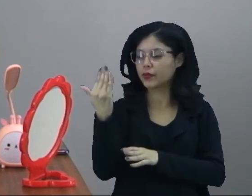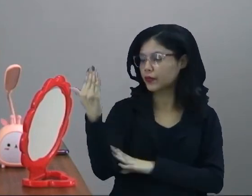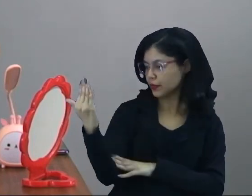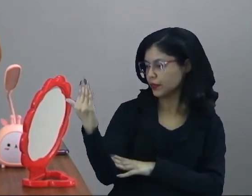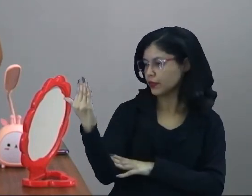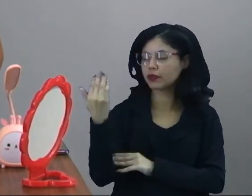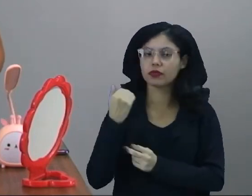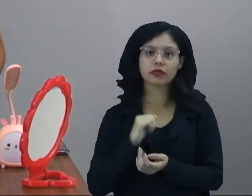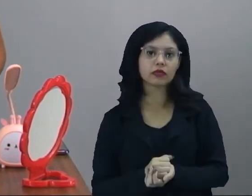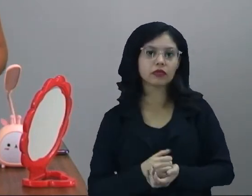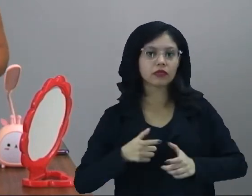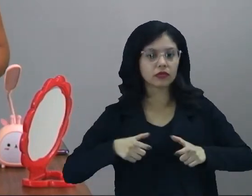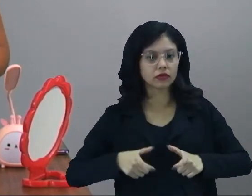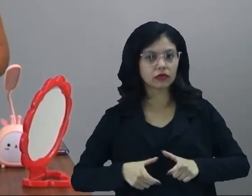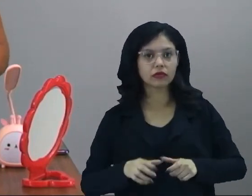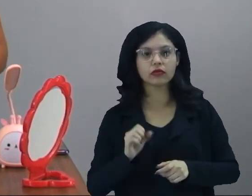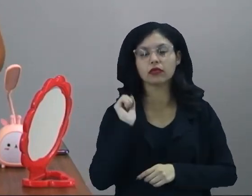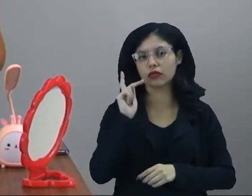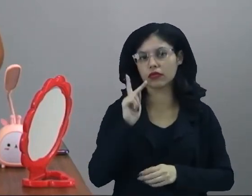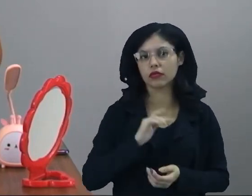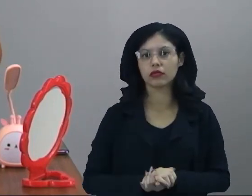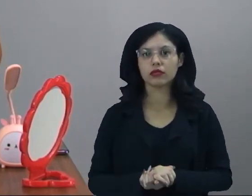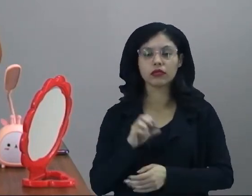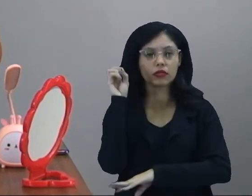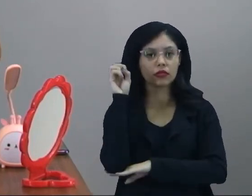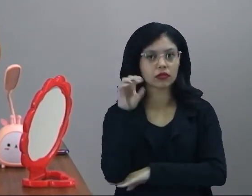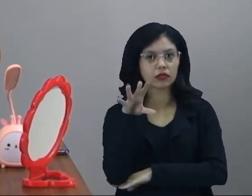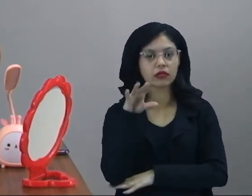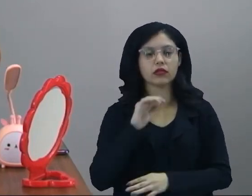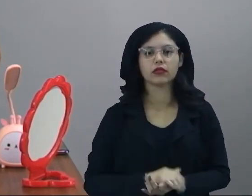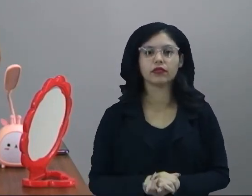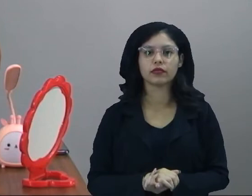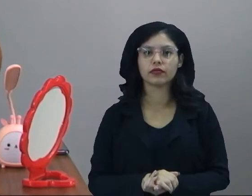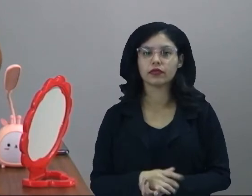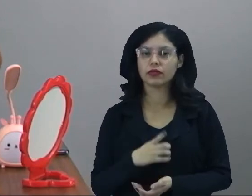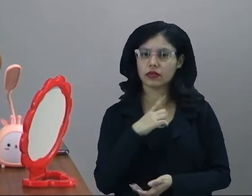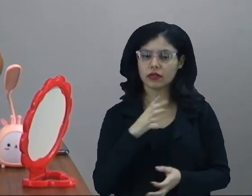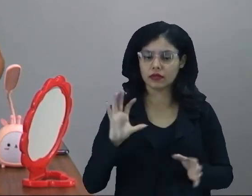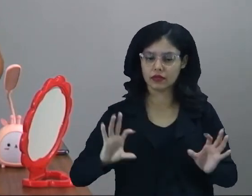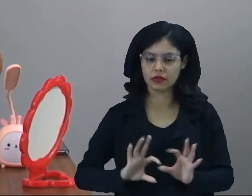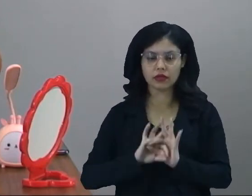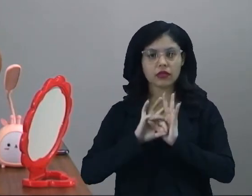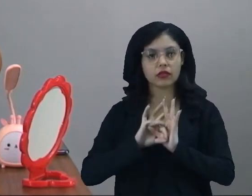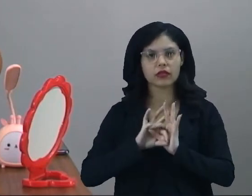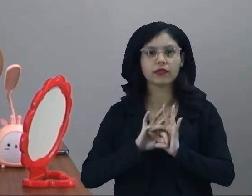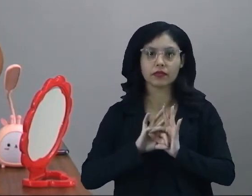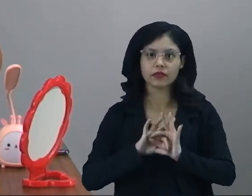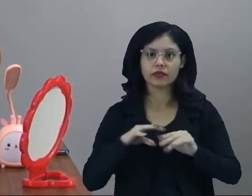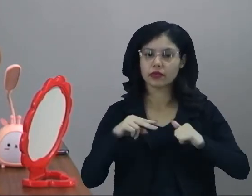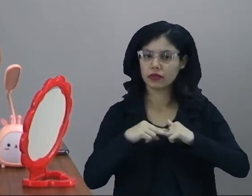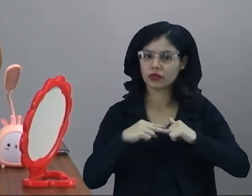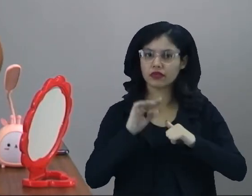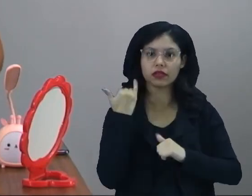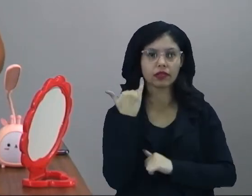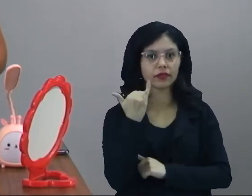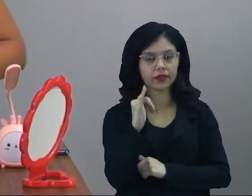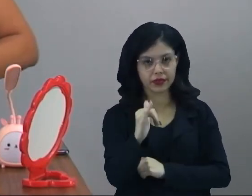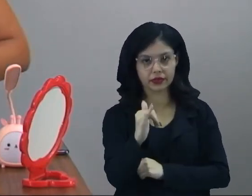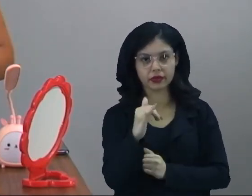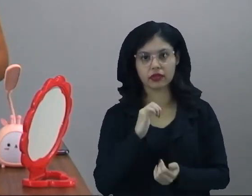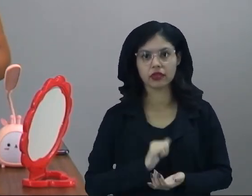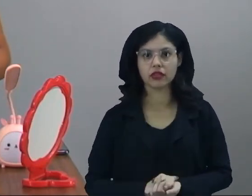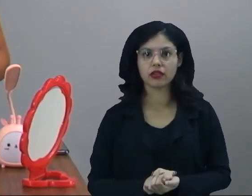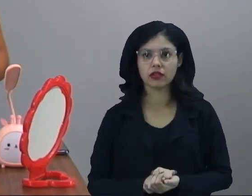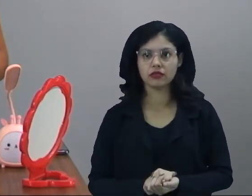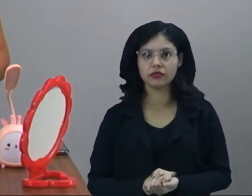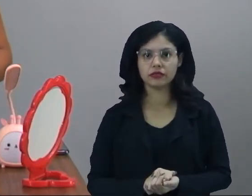espelho, o CD, né? A lâmpada tem que estar conectado ou recebendo alguma energia